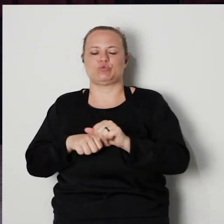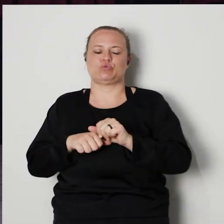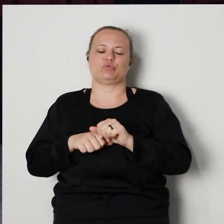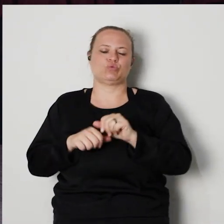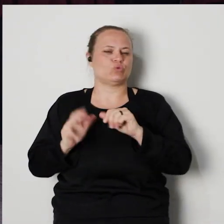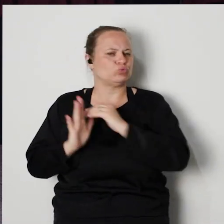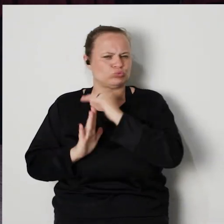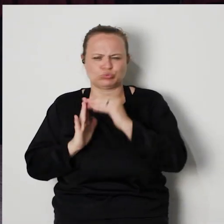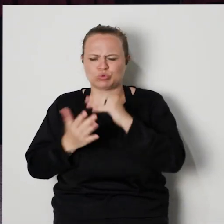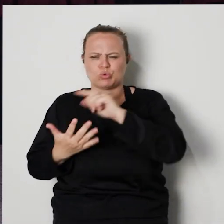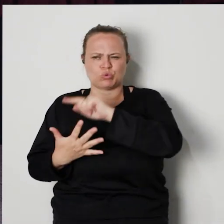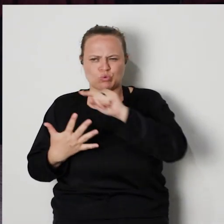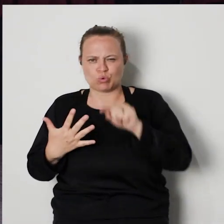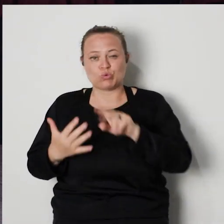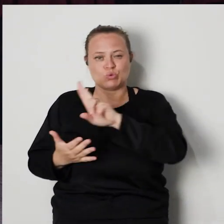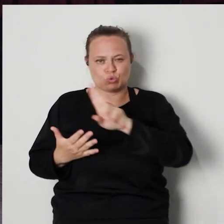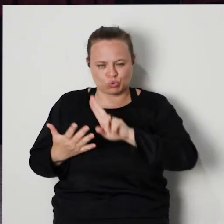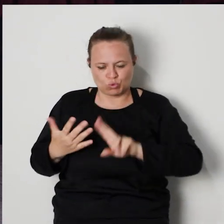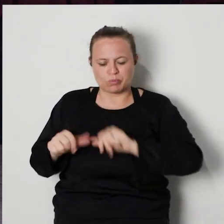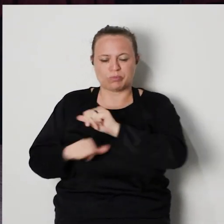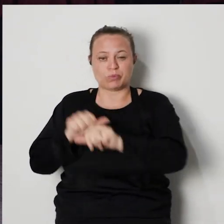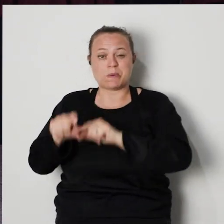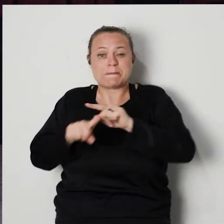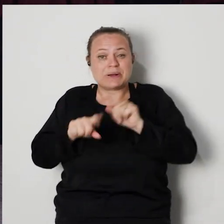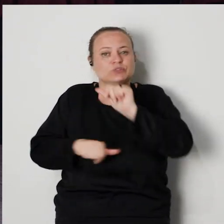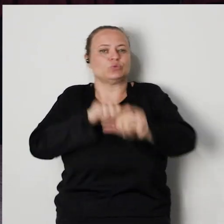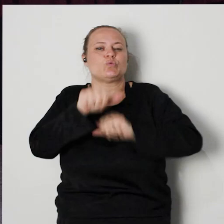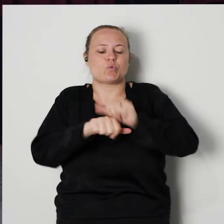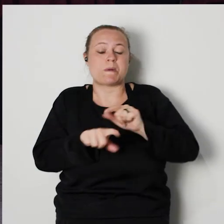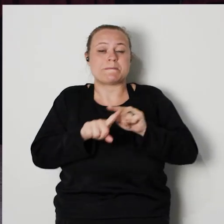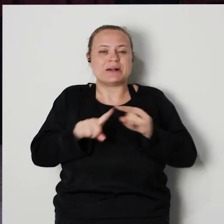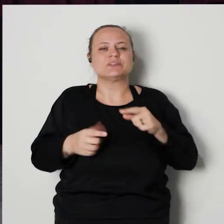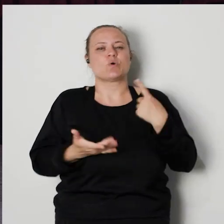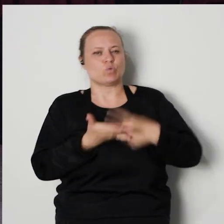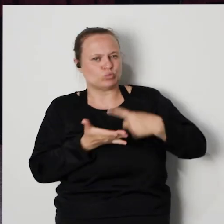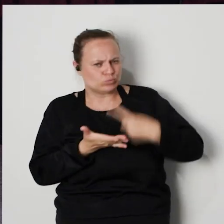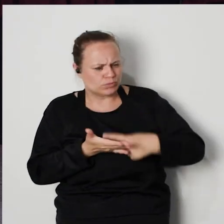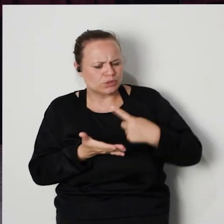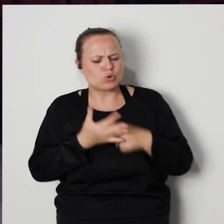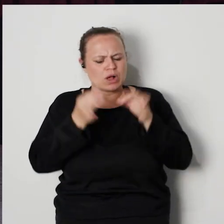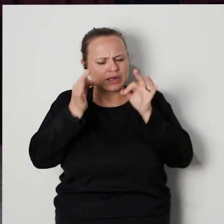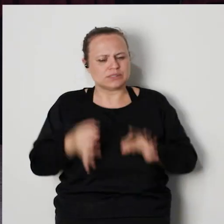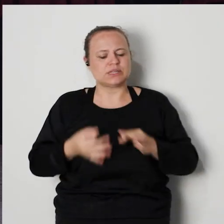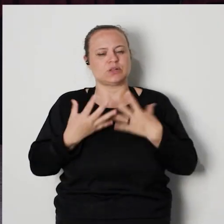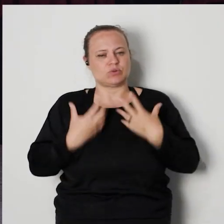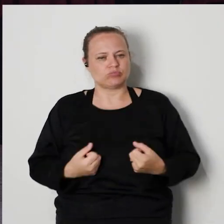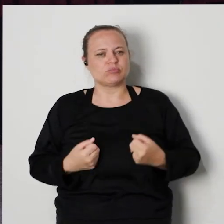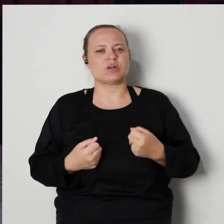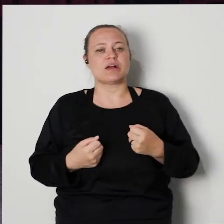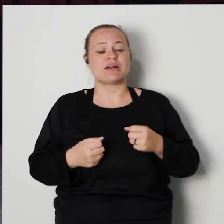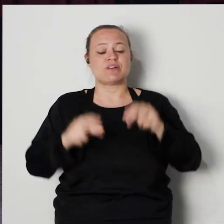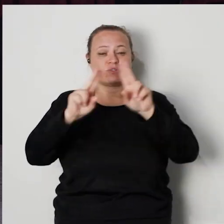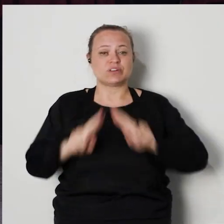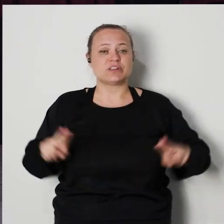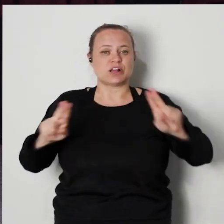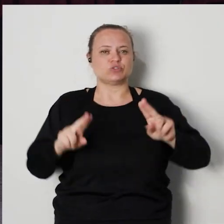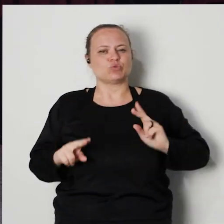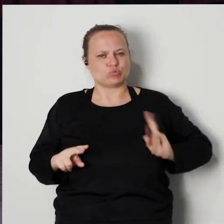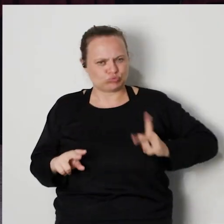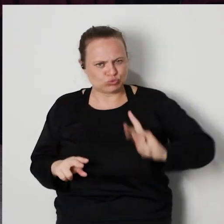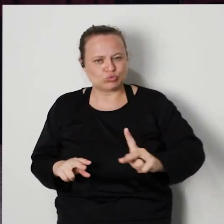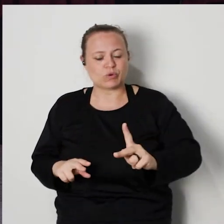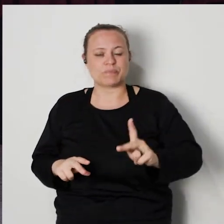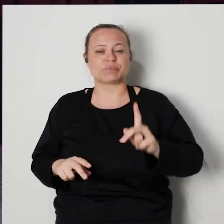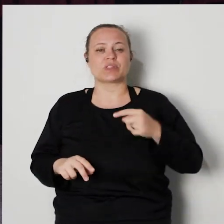dela. Já não é mais Gilberto Gil, já não é mais Juca Ferreira de ministro, mas mesmo com a